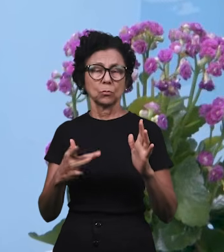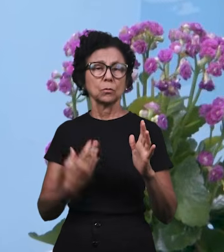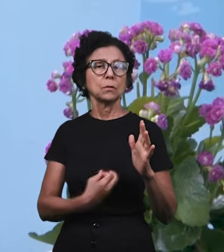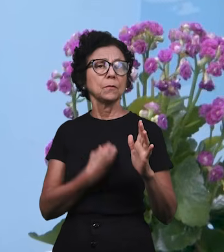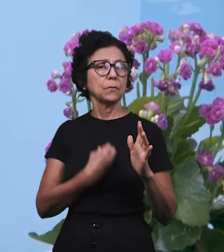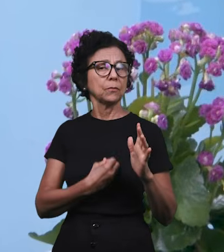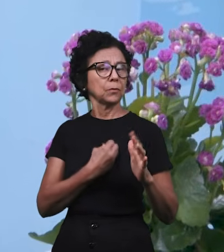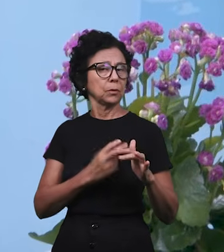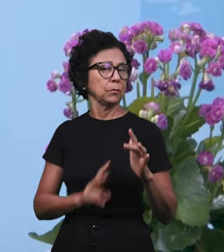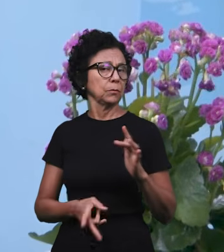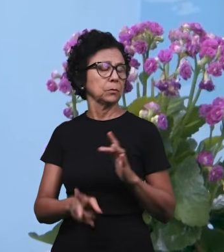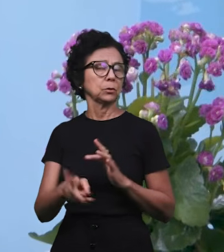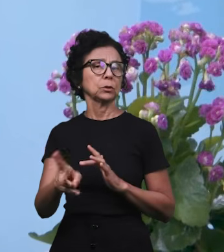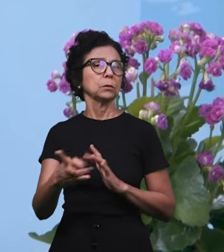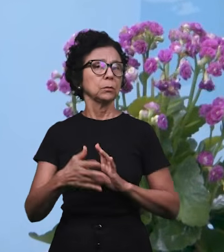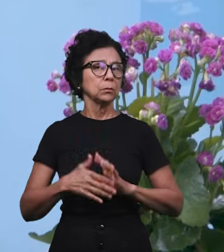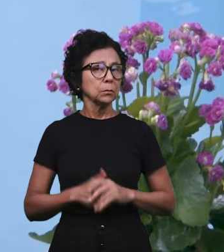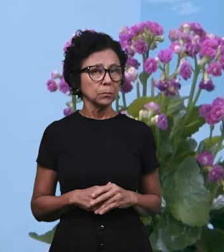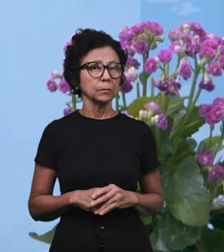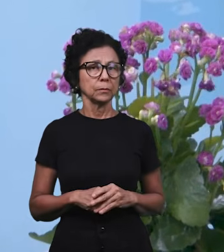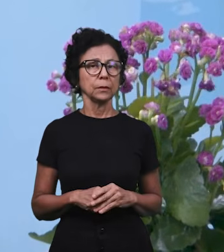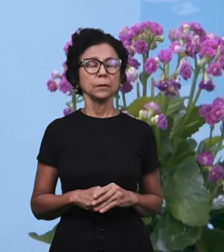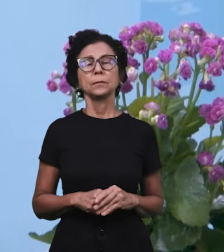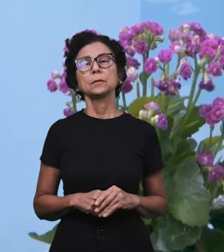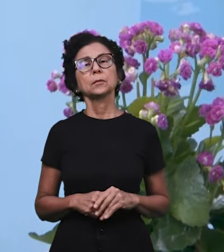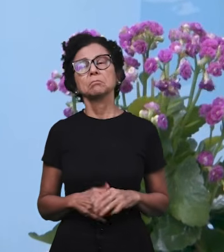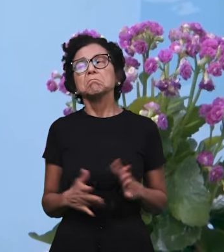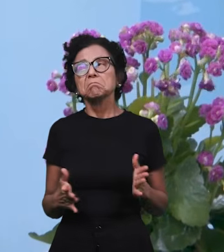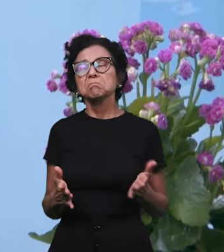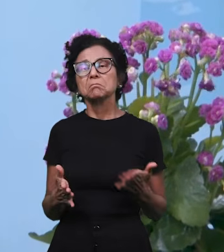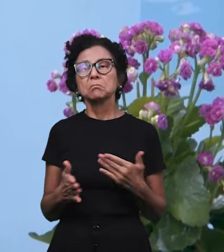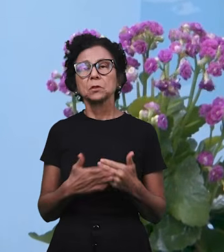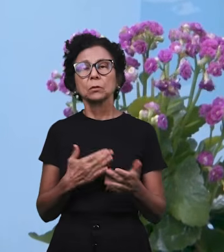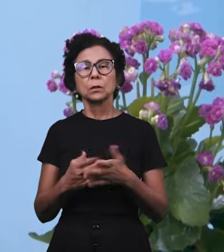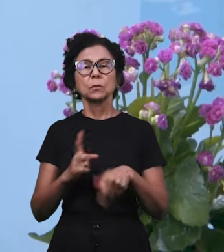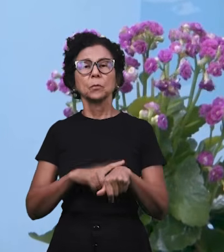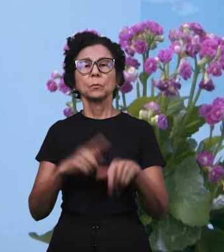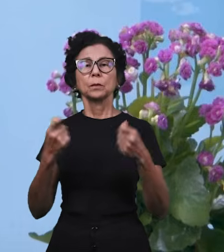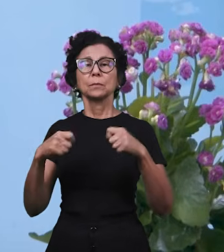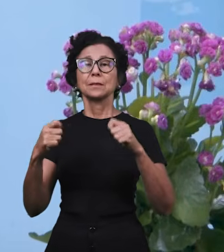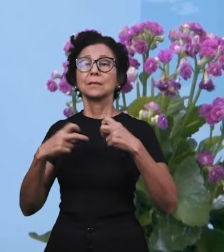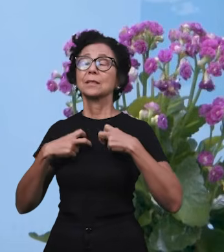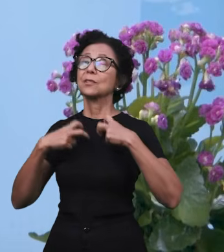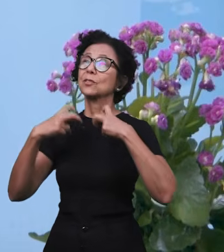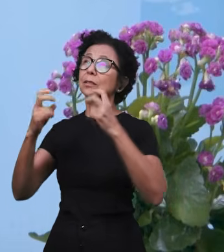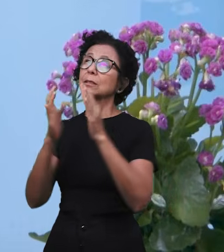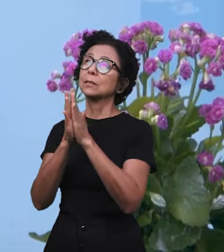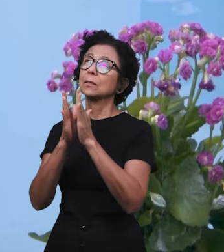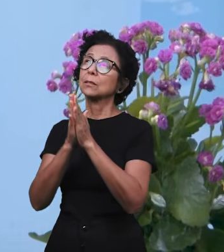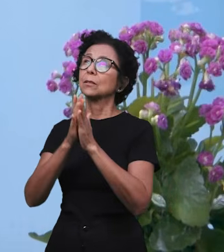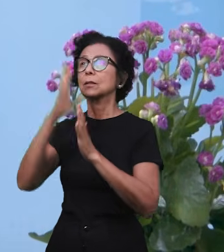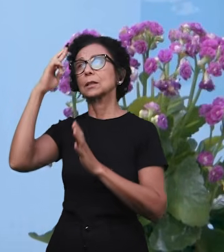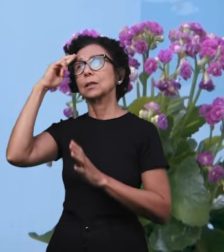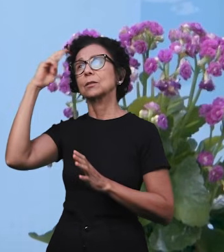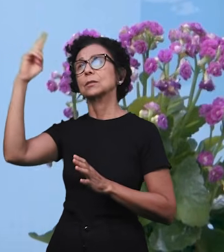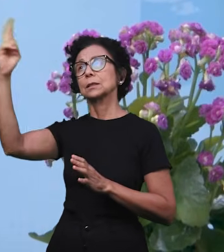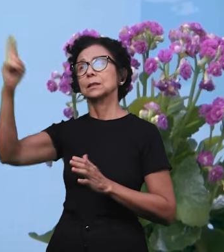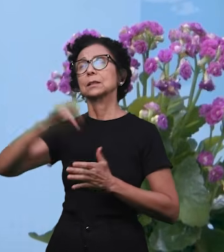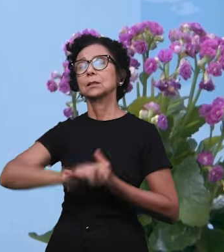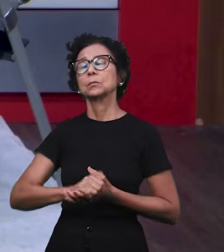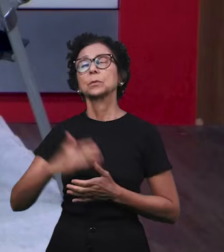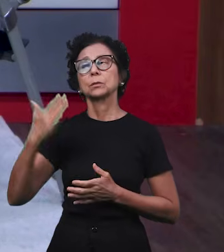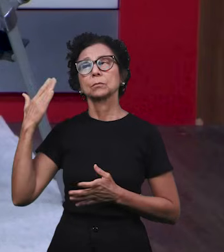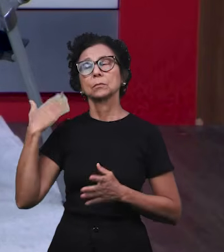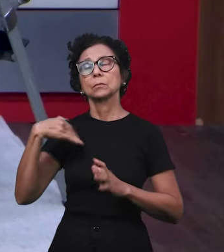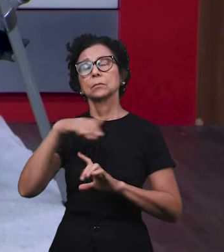vivo, Jesus está nas nossas vidas. Então, quando a gente precisar, a gente clama, a gente ora ao Senhor, porque essa fonte já foi aberta